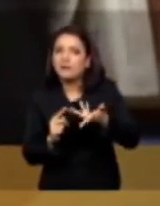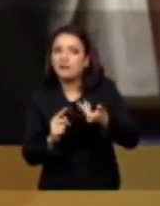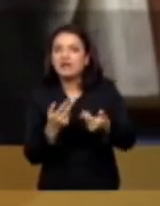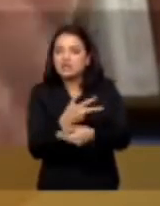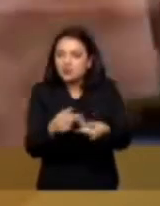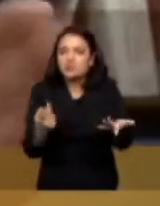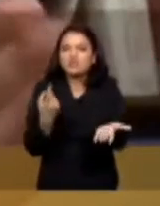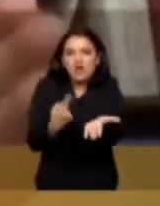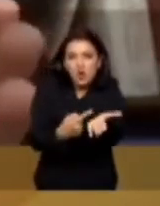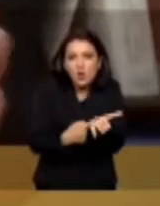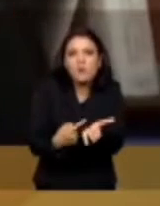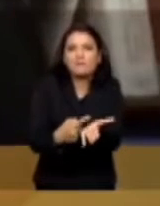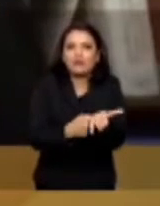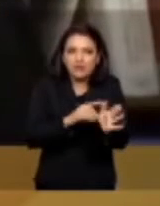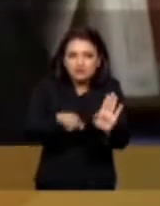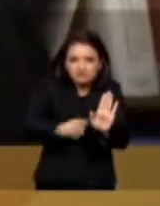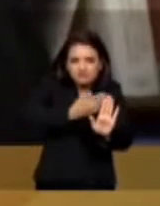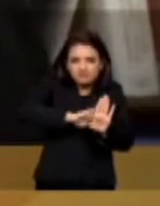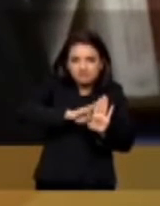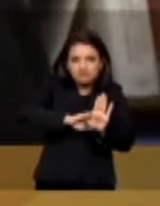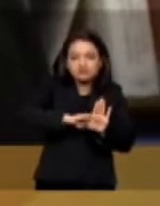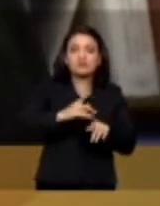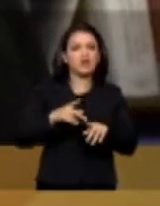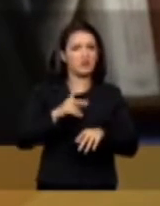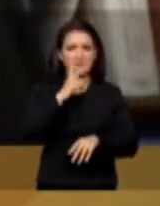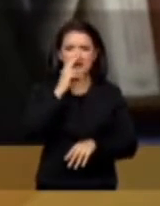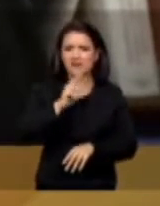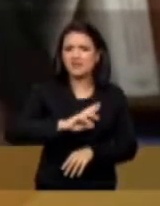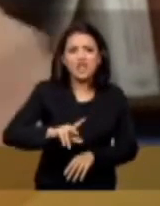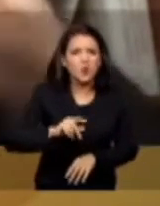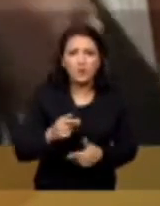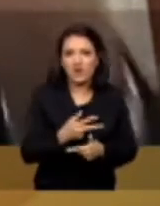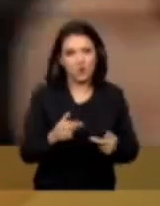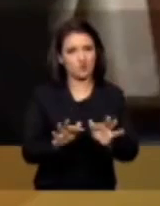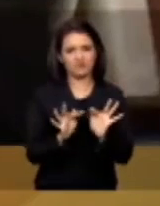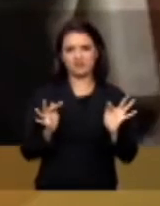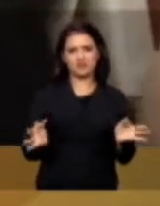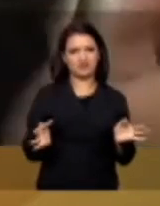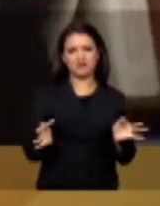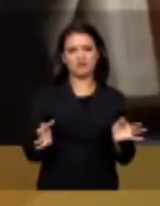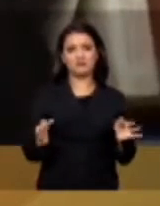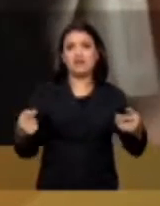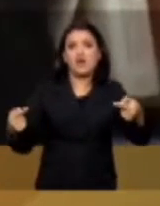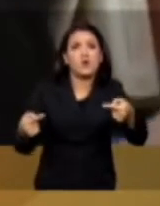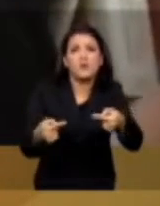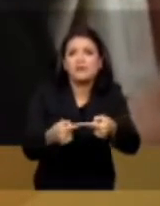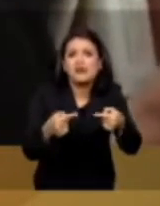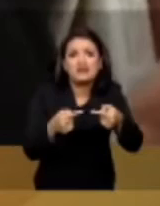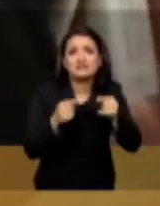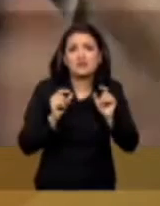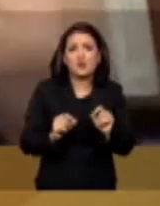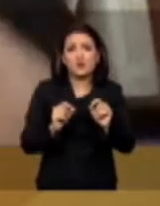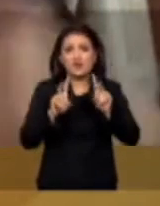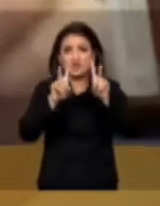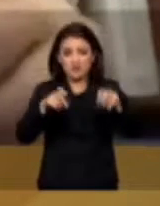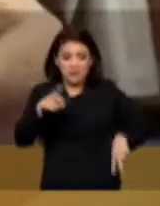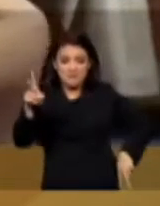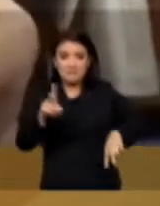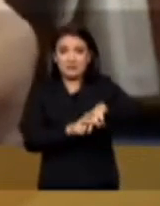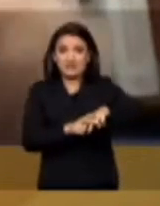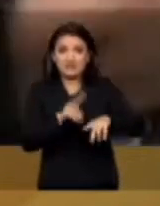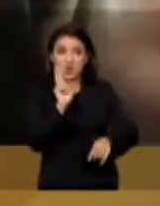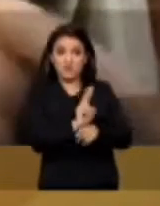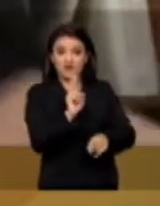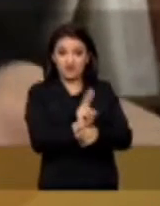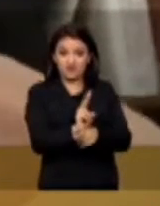questões deste mesmo Jaez não me parecem pecadilhos. A combinação com relação a prisões preventivas e